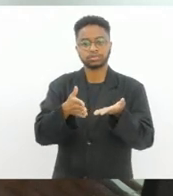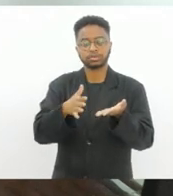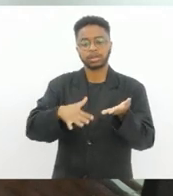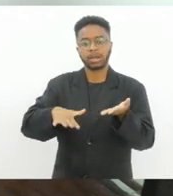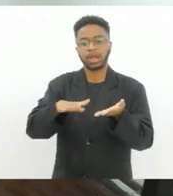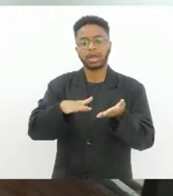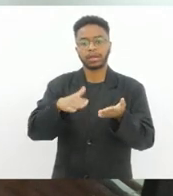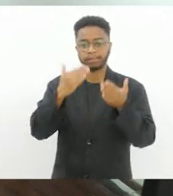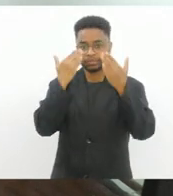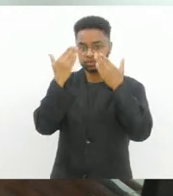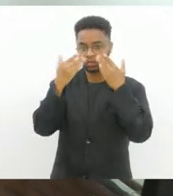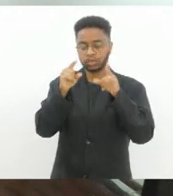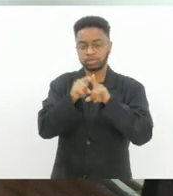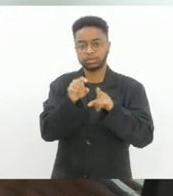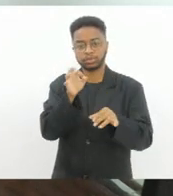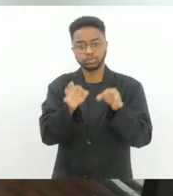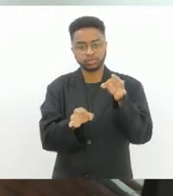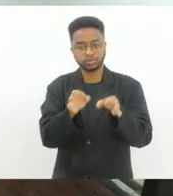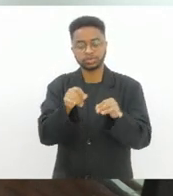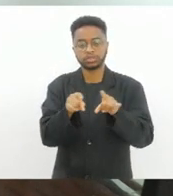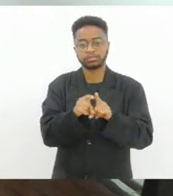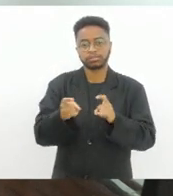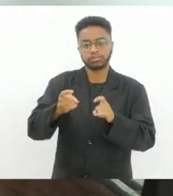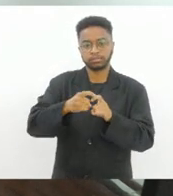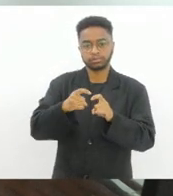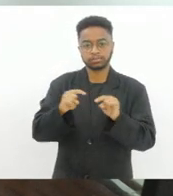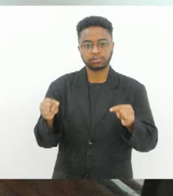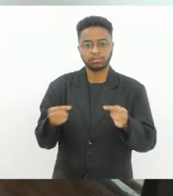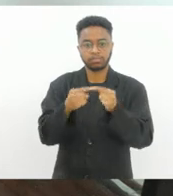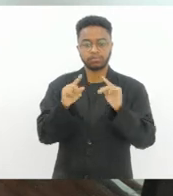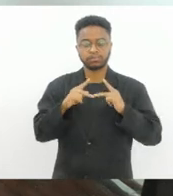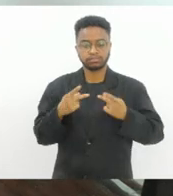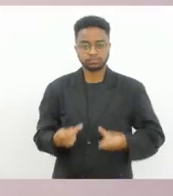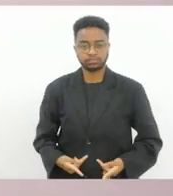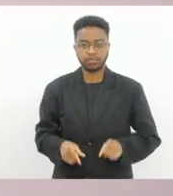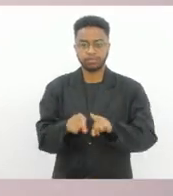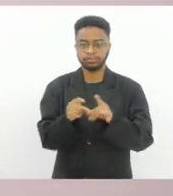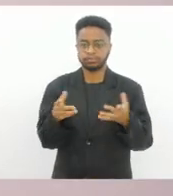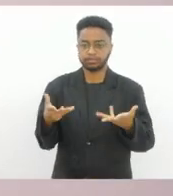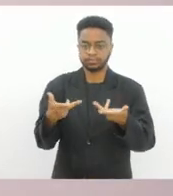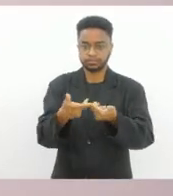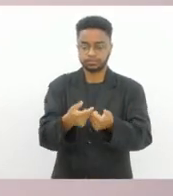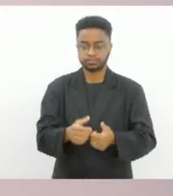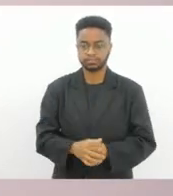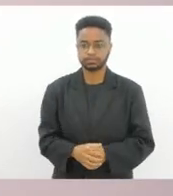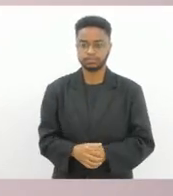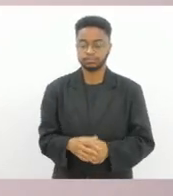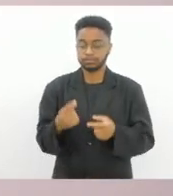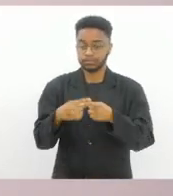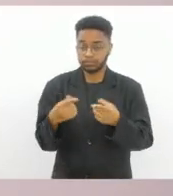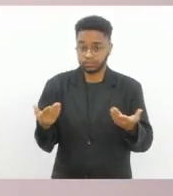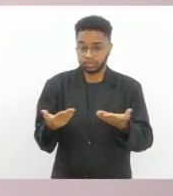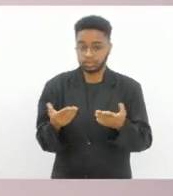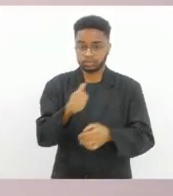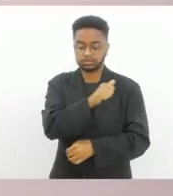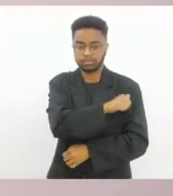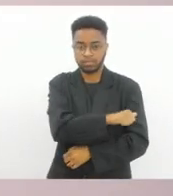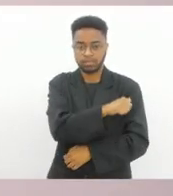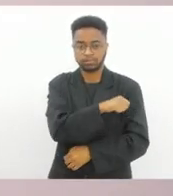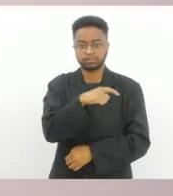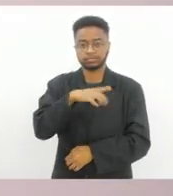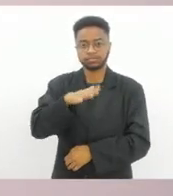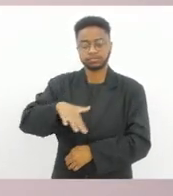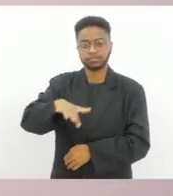socioassistencial, psicológico, jurídico e médico de forma humanizada e qualificada. Hoje, o Estado do Rio de Janeiro conta com uma rede ampla